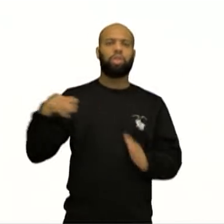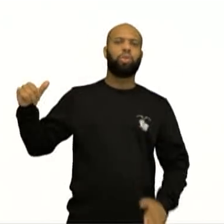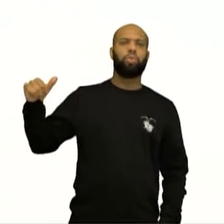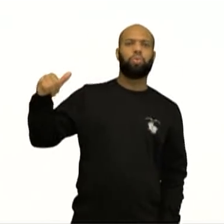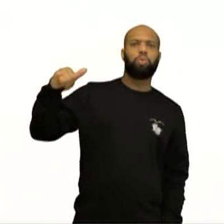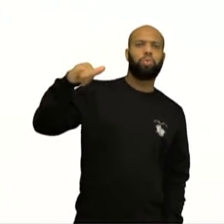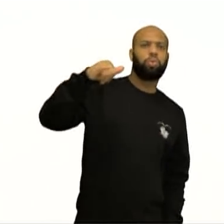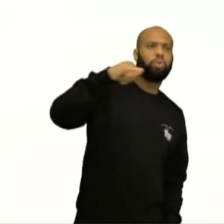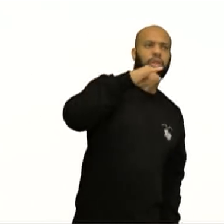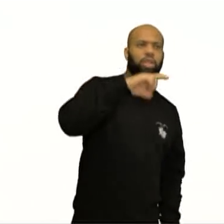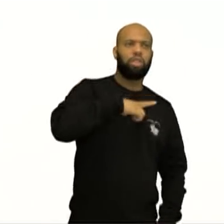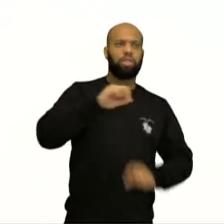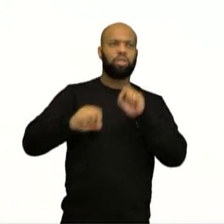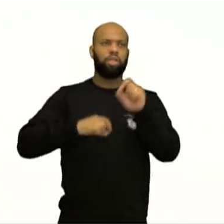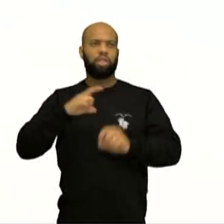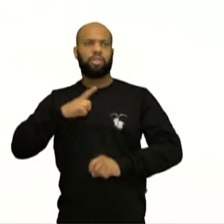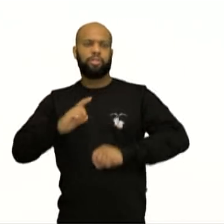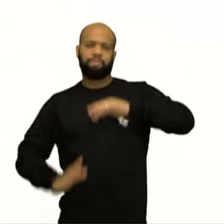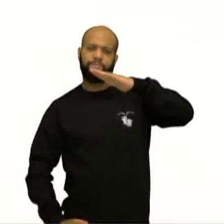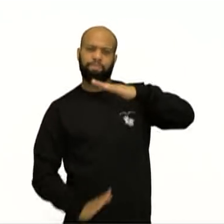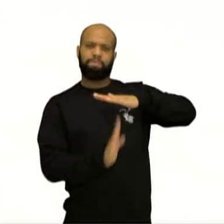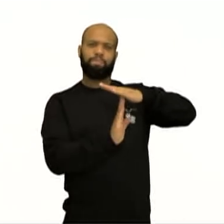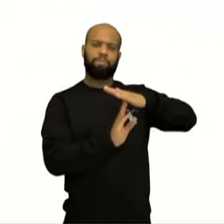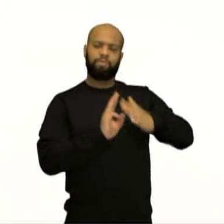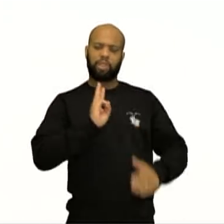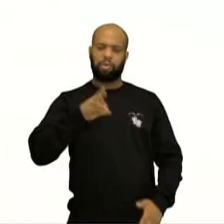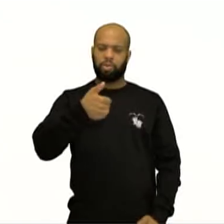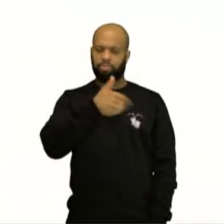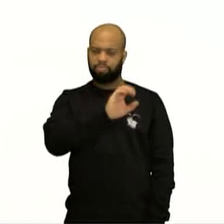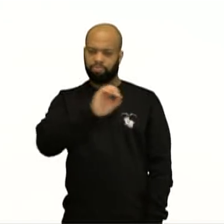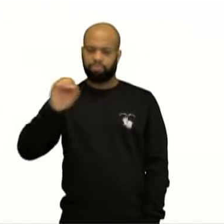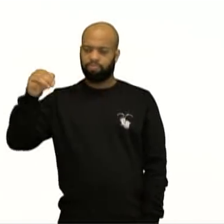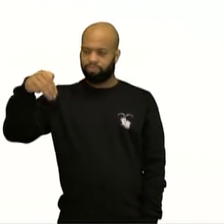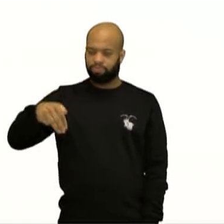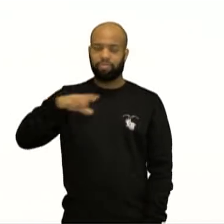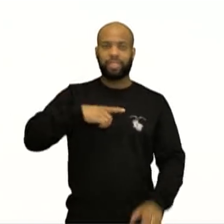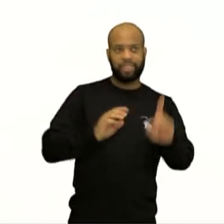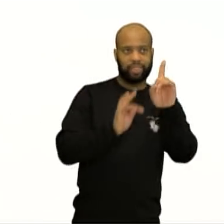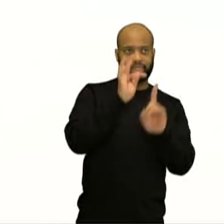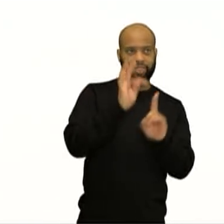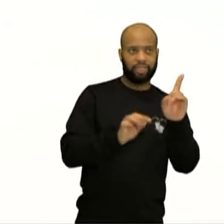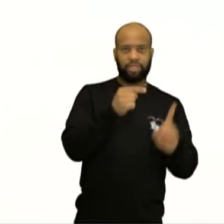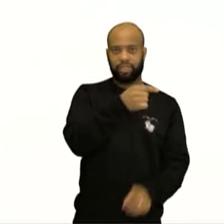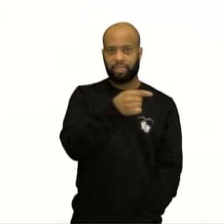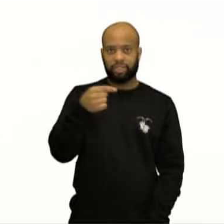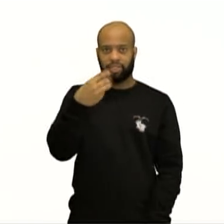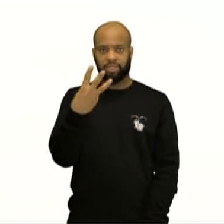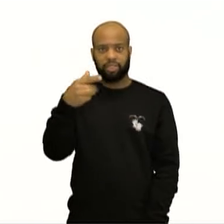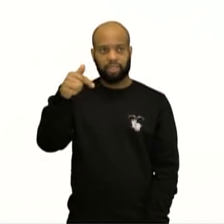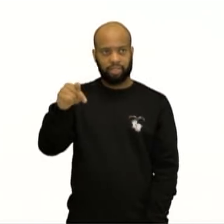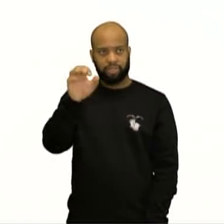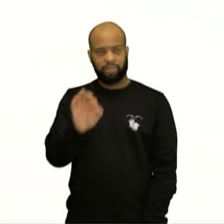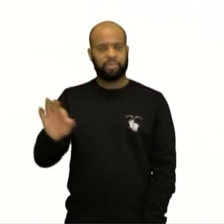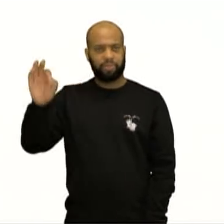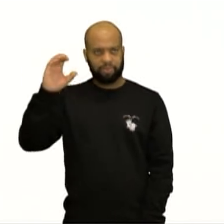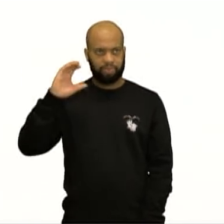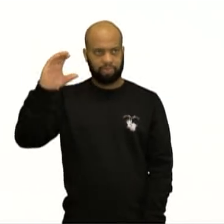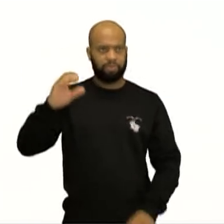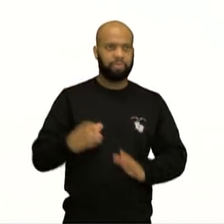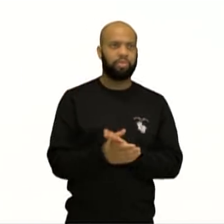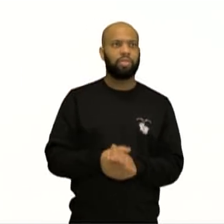atingida a altitude máxima de 3.100 metros e que a temperatura ambiente era de menos 37 graus